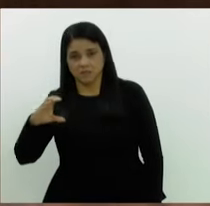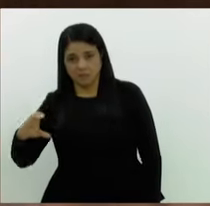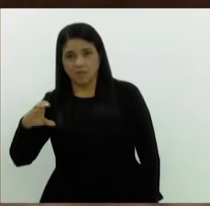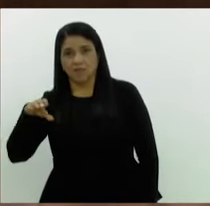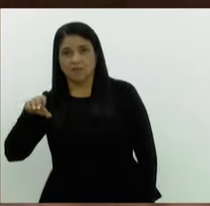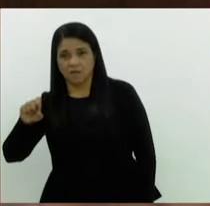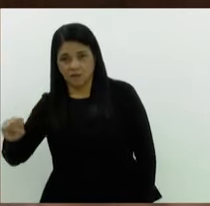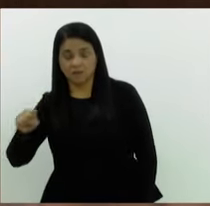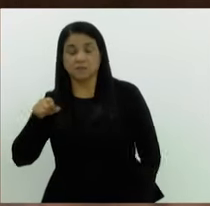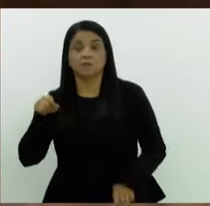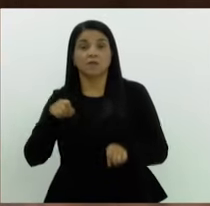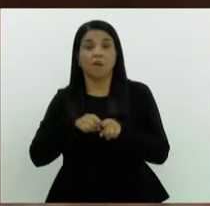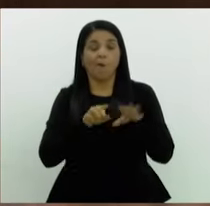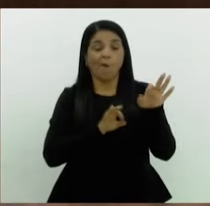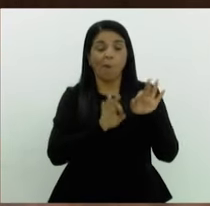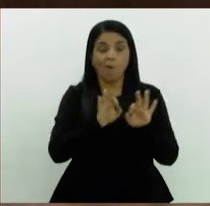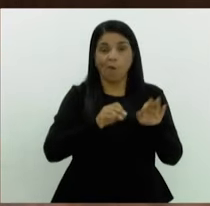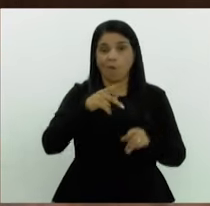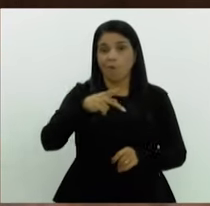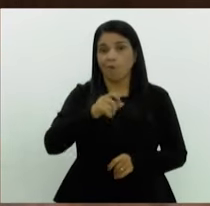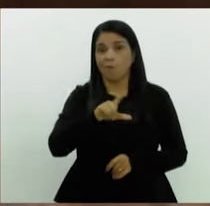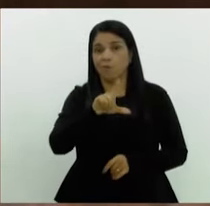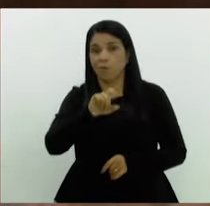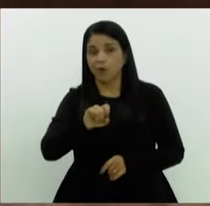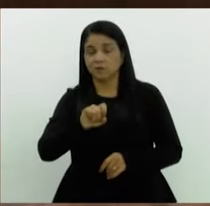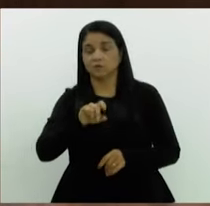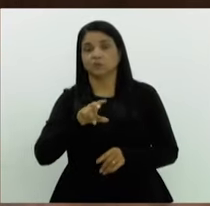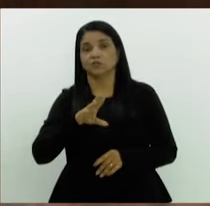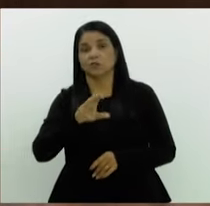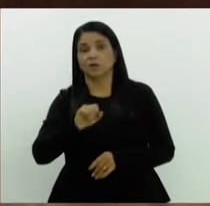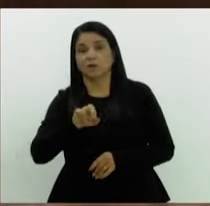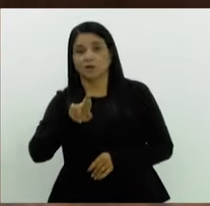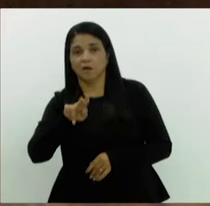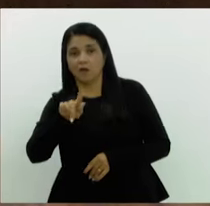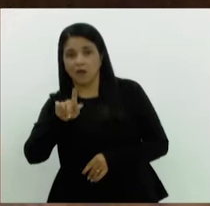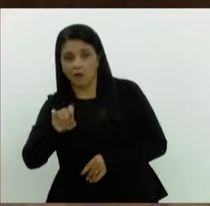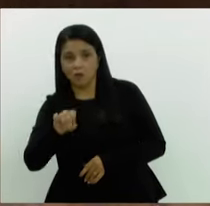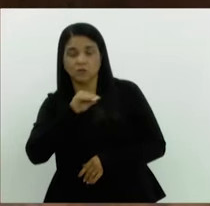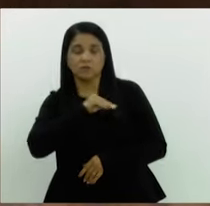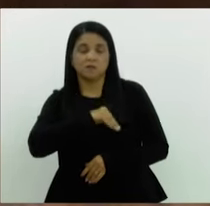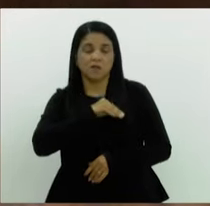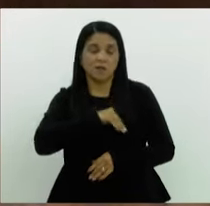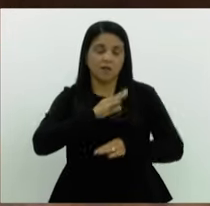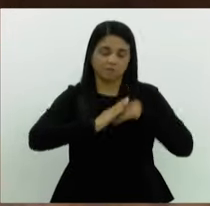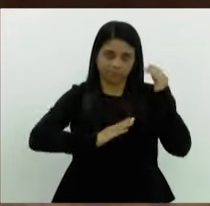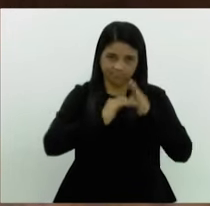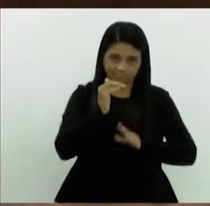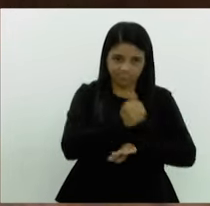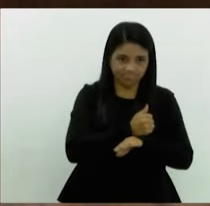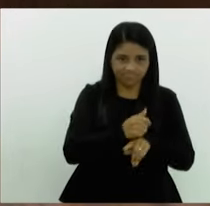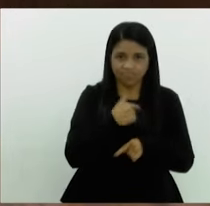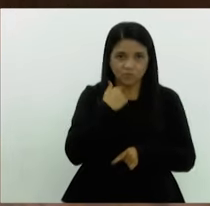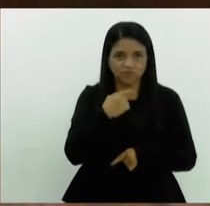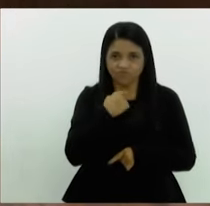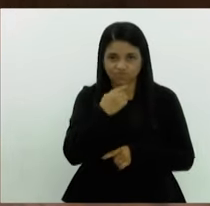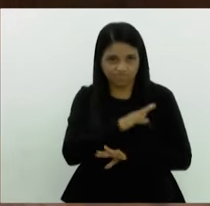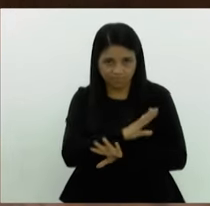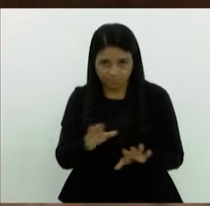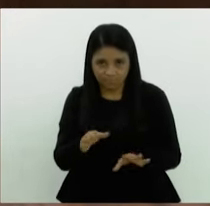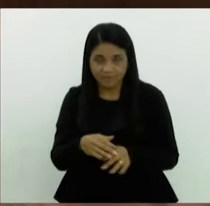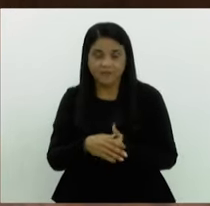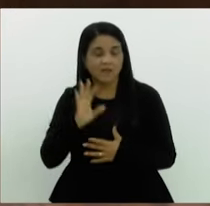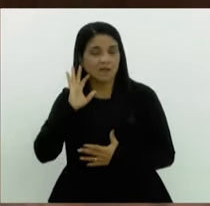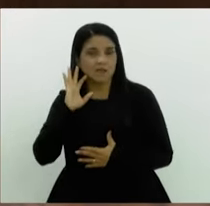salários. Porque se a gente tiver concurso público e não tiver plano de cargo, carreiras e salários, a gente não consegue resolver,